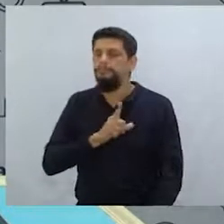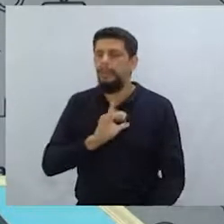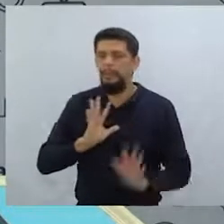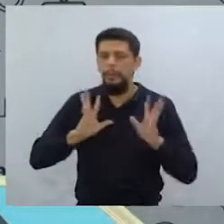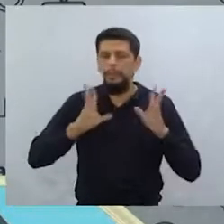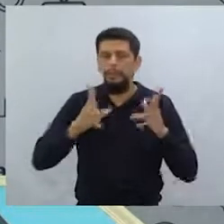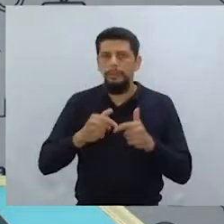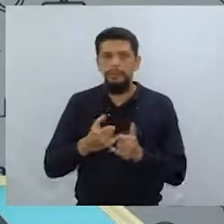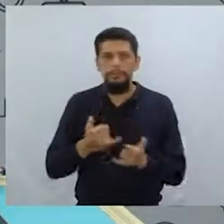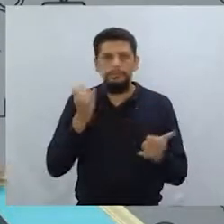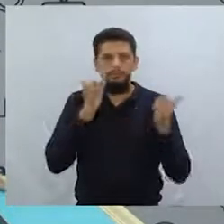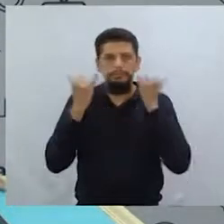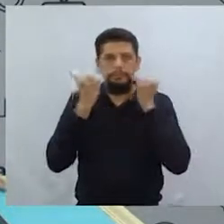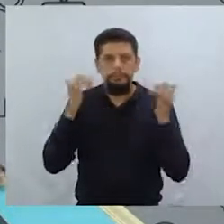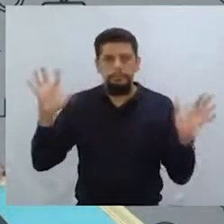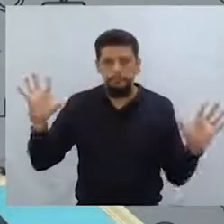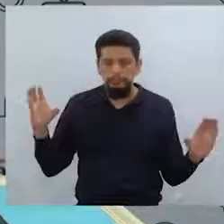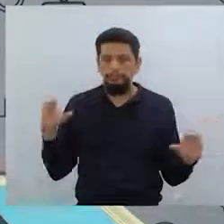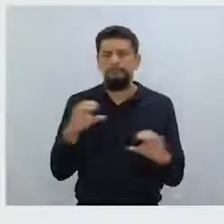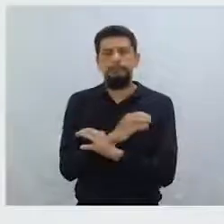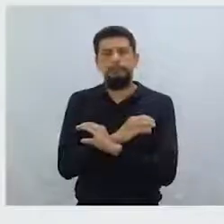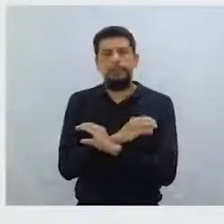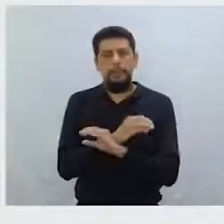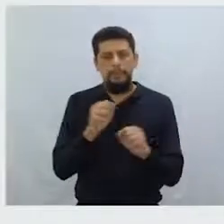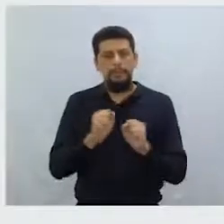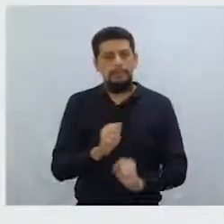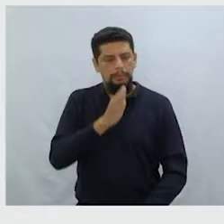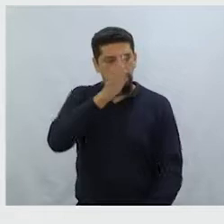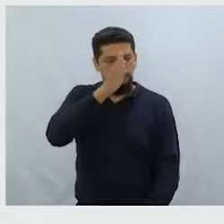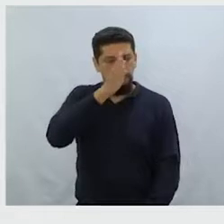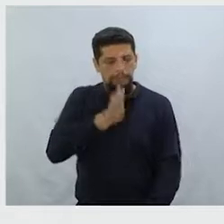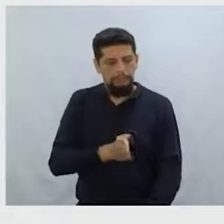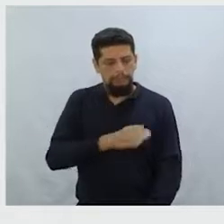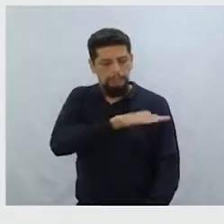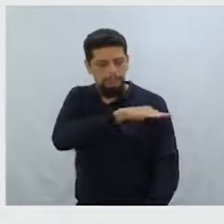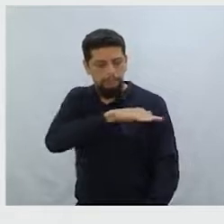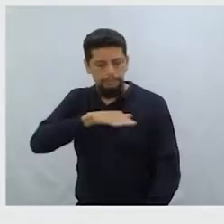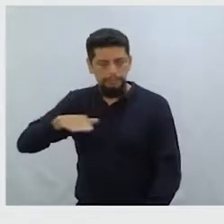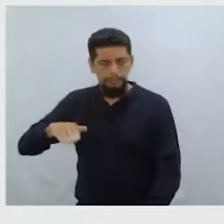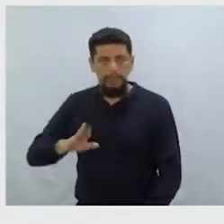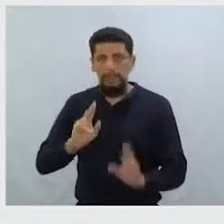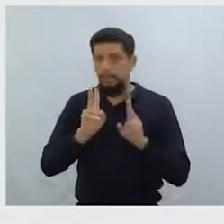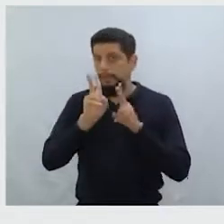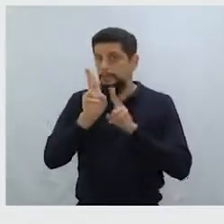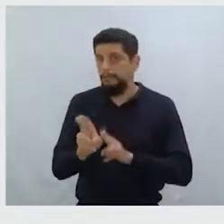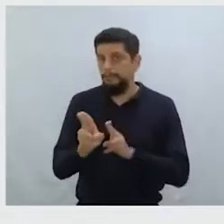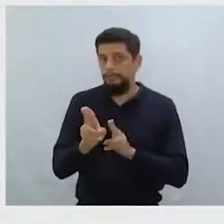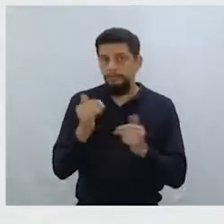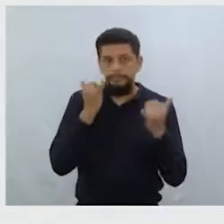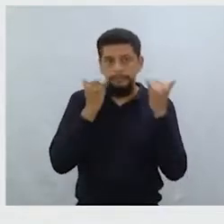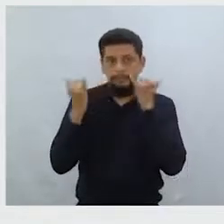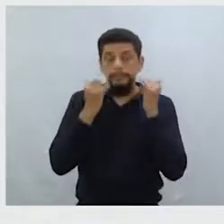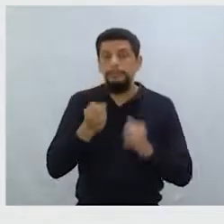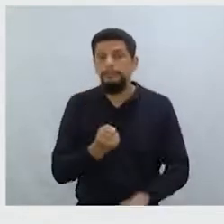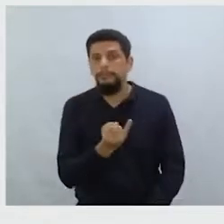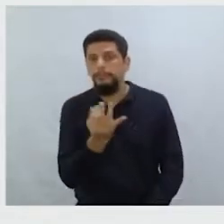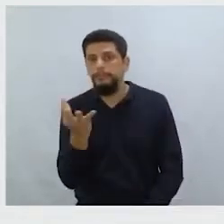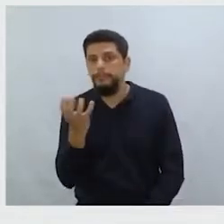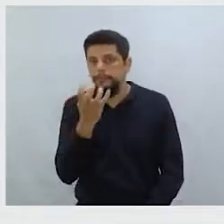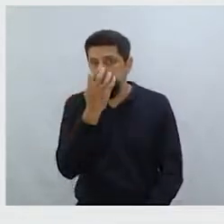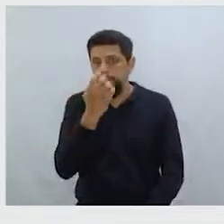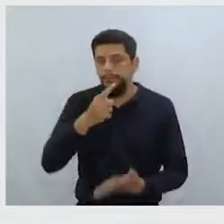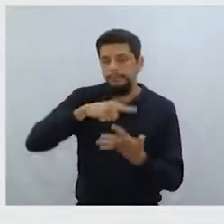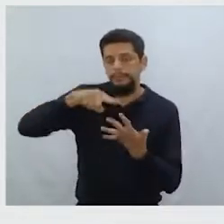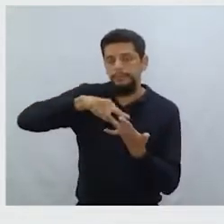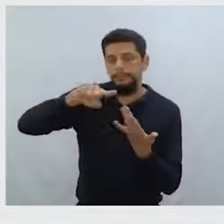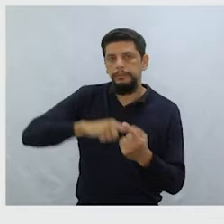Todas as informações ali. Nós podemos também fazer na vertical. Vejam aí, a mesma informação. Quantos